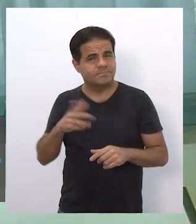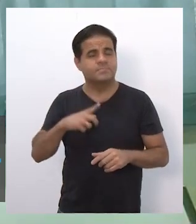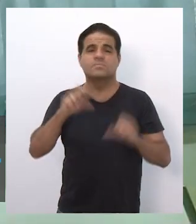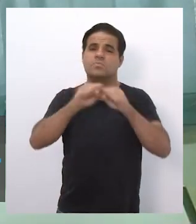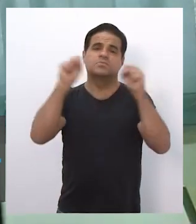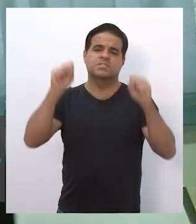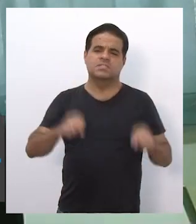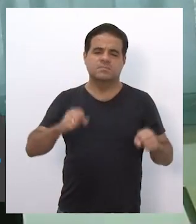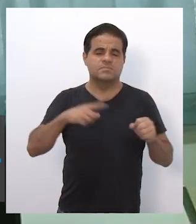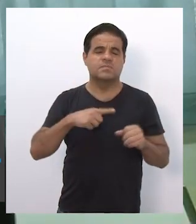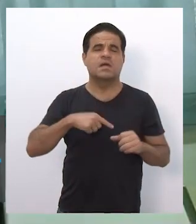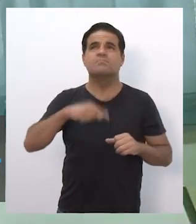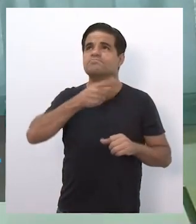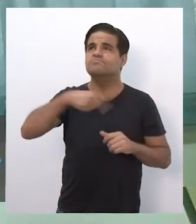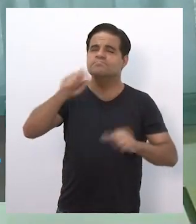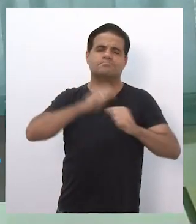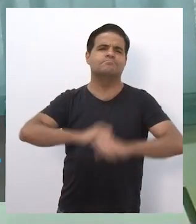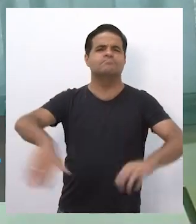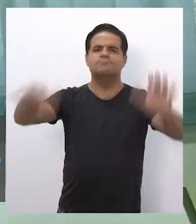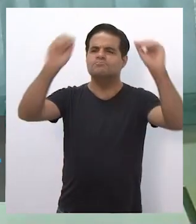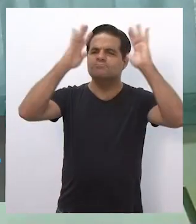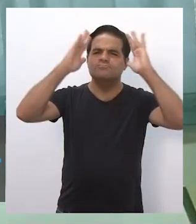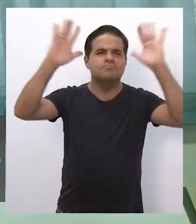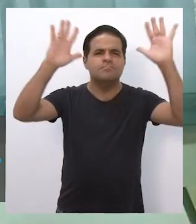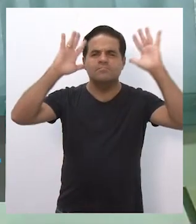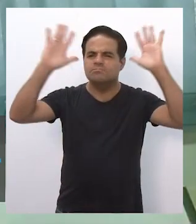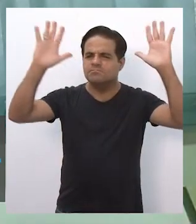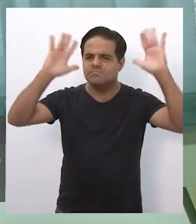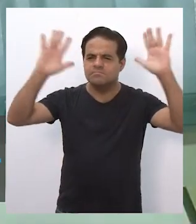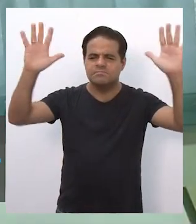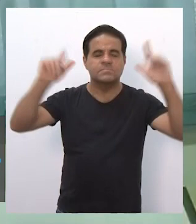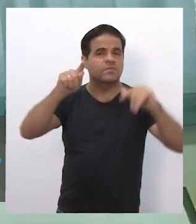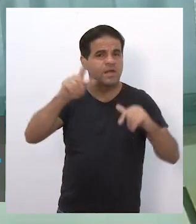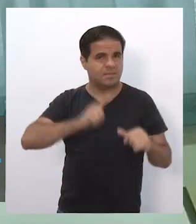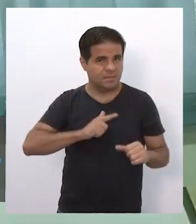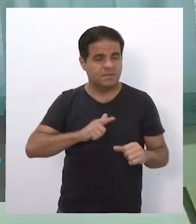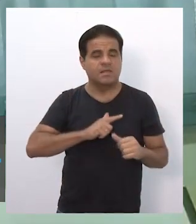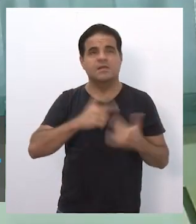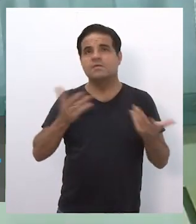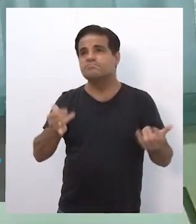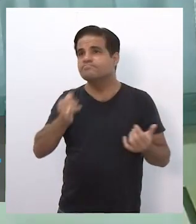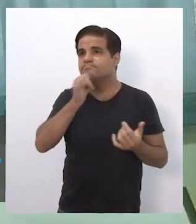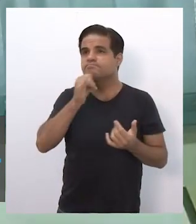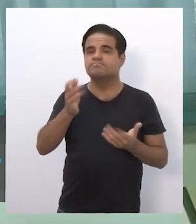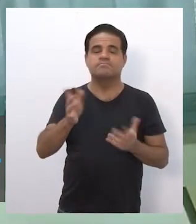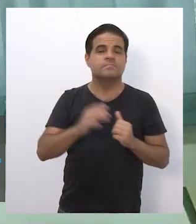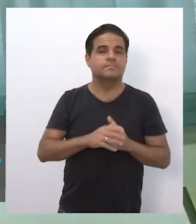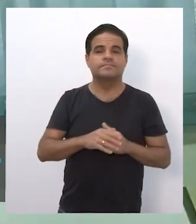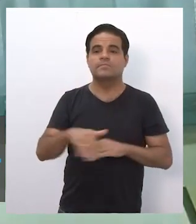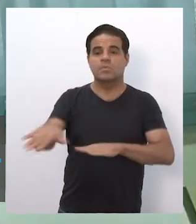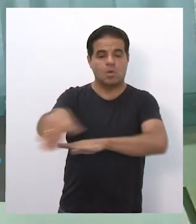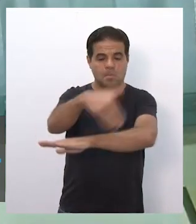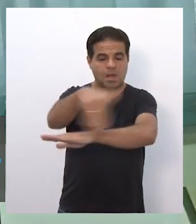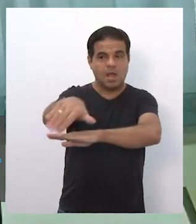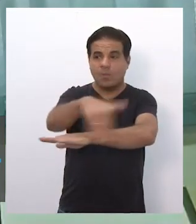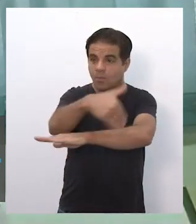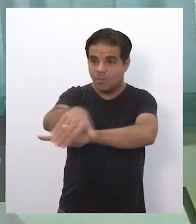sistema. Vamos imaginar da seguinte situação, tá? Você tem uma rua